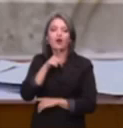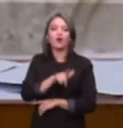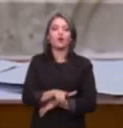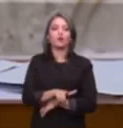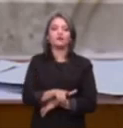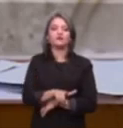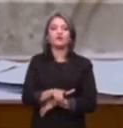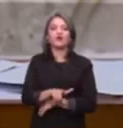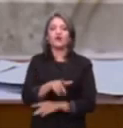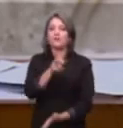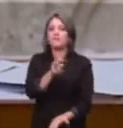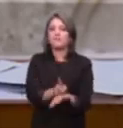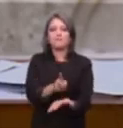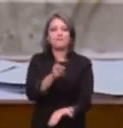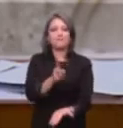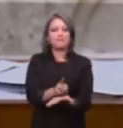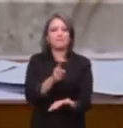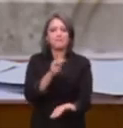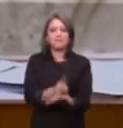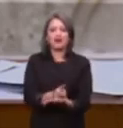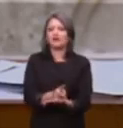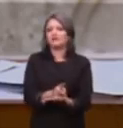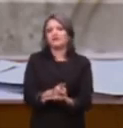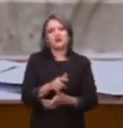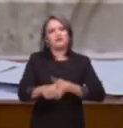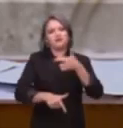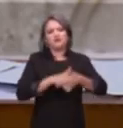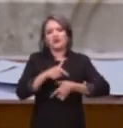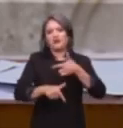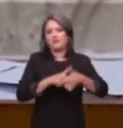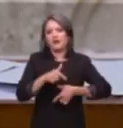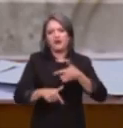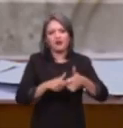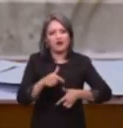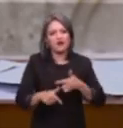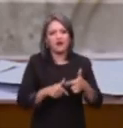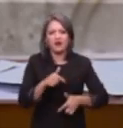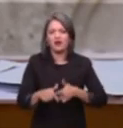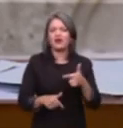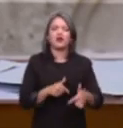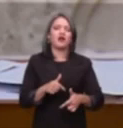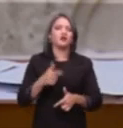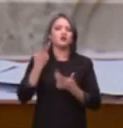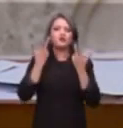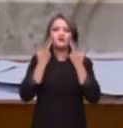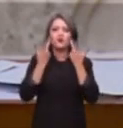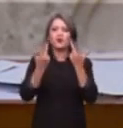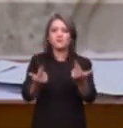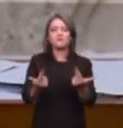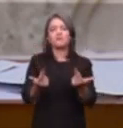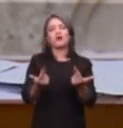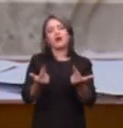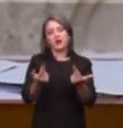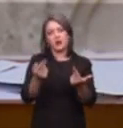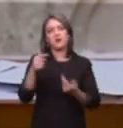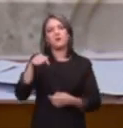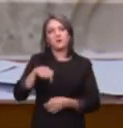a permanência, sem qualquer solução de continuidade, da nossa